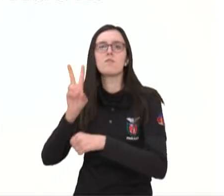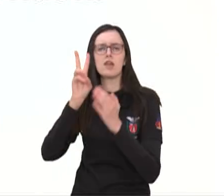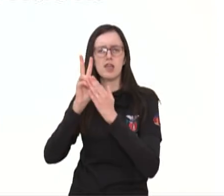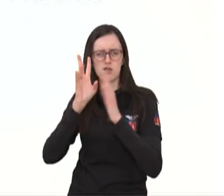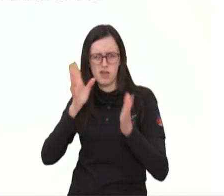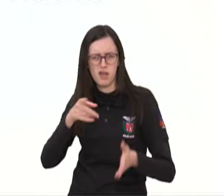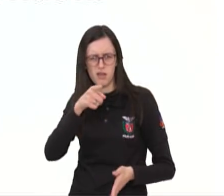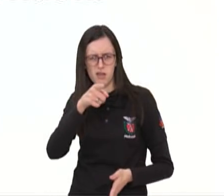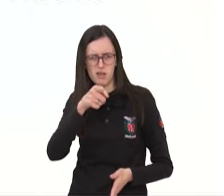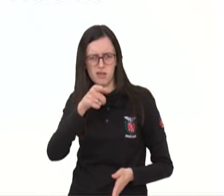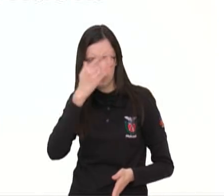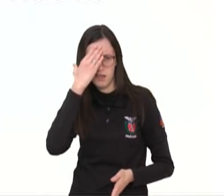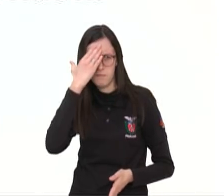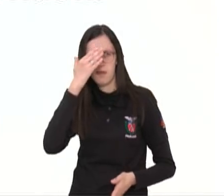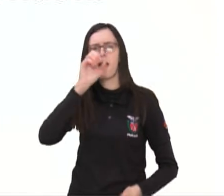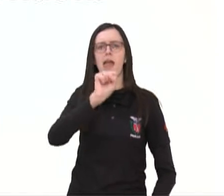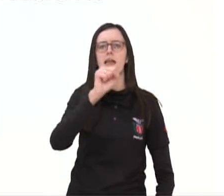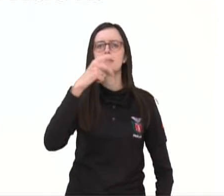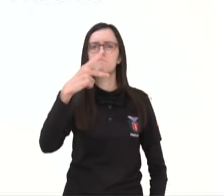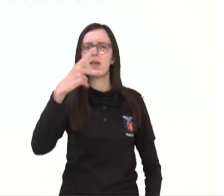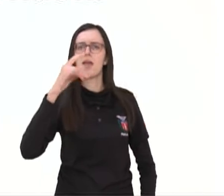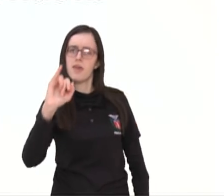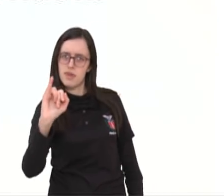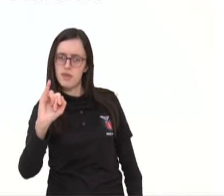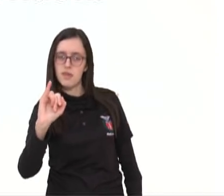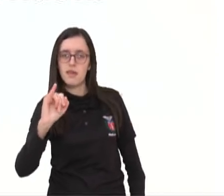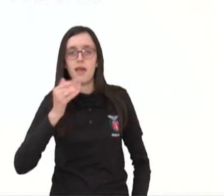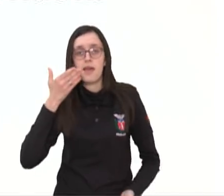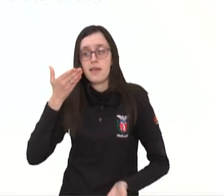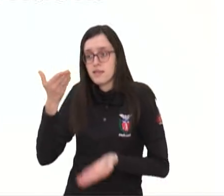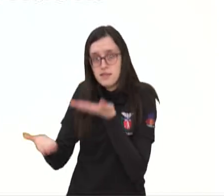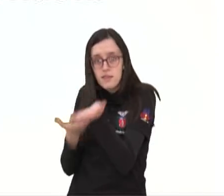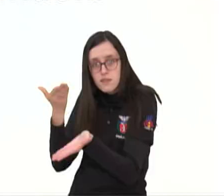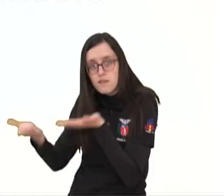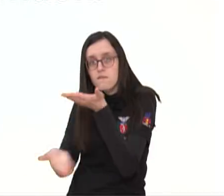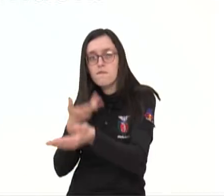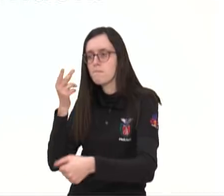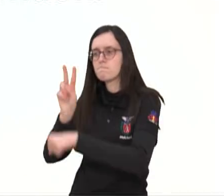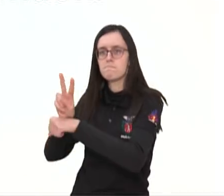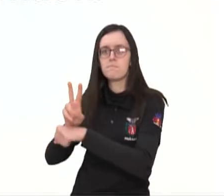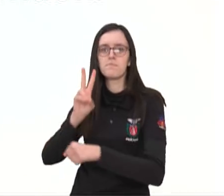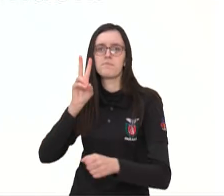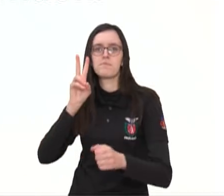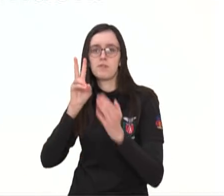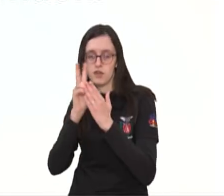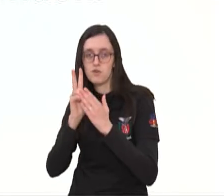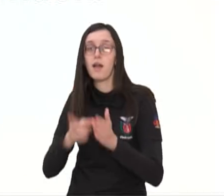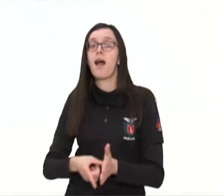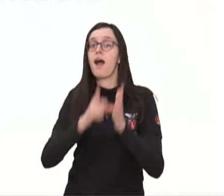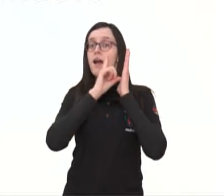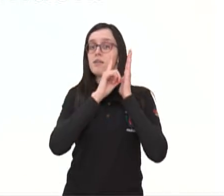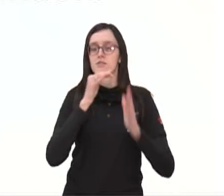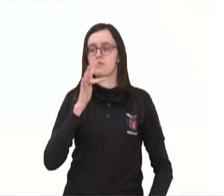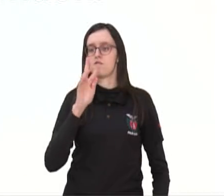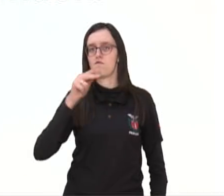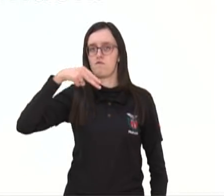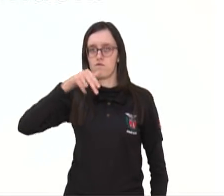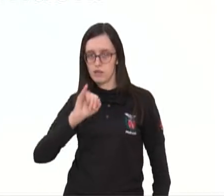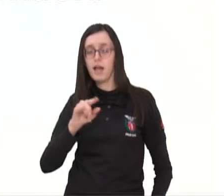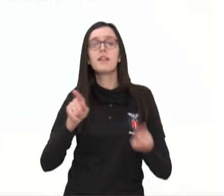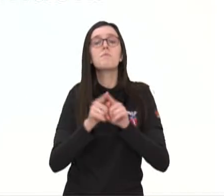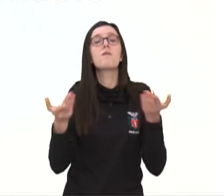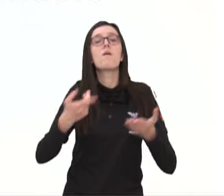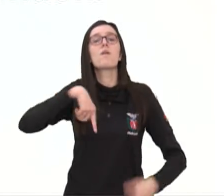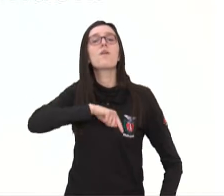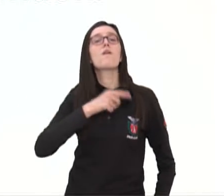ouviu falar? SPI, Serviço de Proteção aos Índios, antes mesmo da FUNAI. E ainda nós